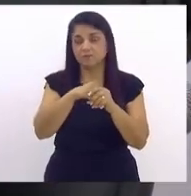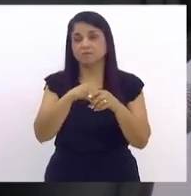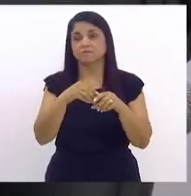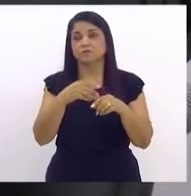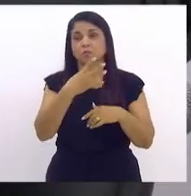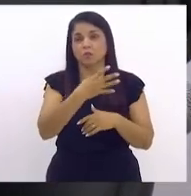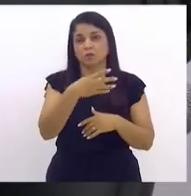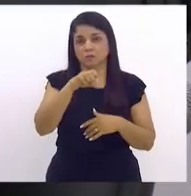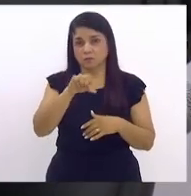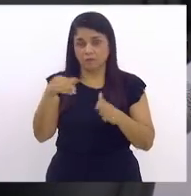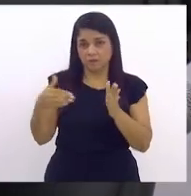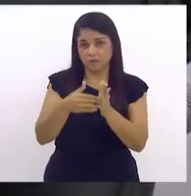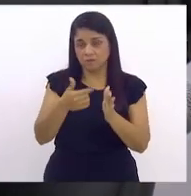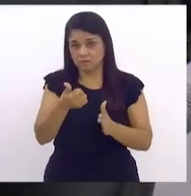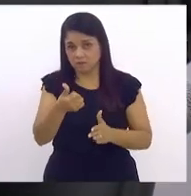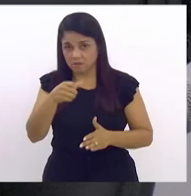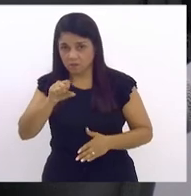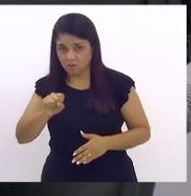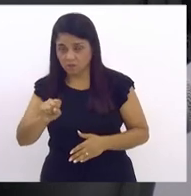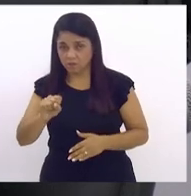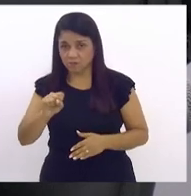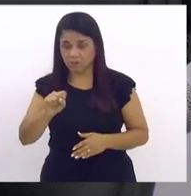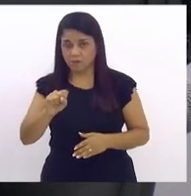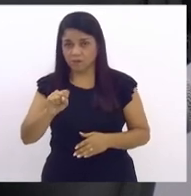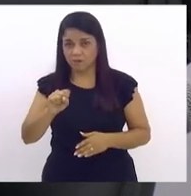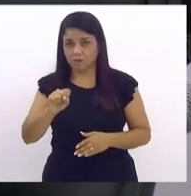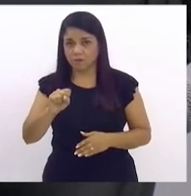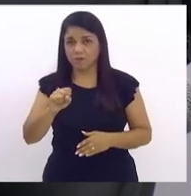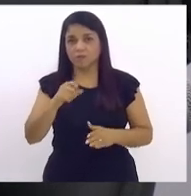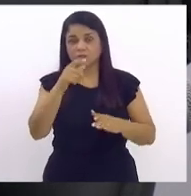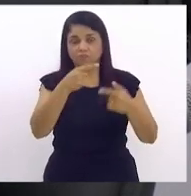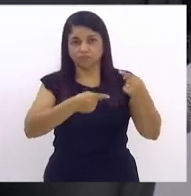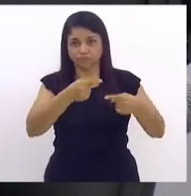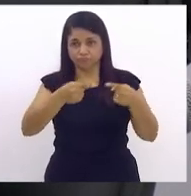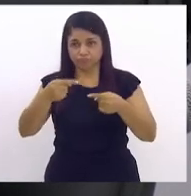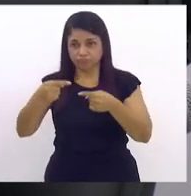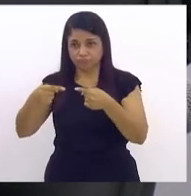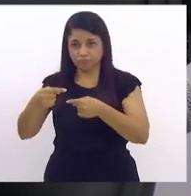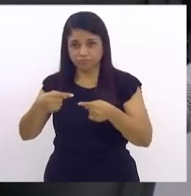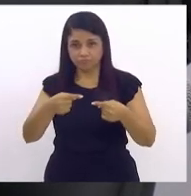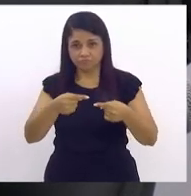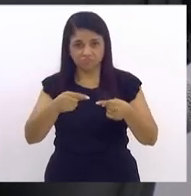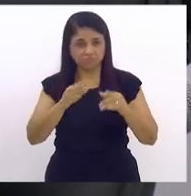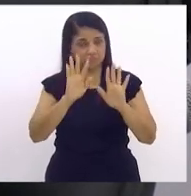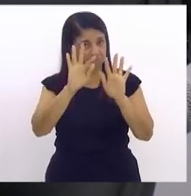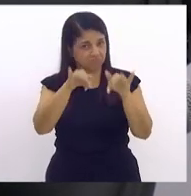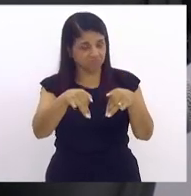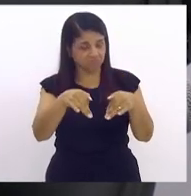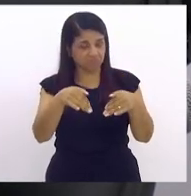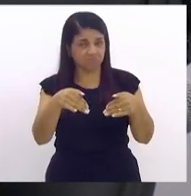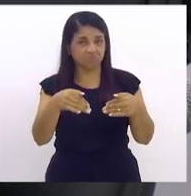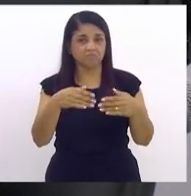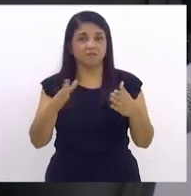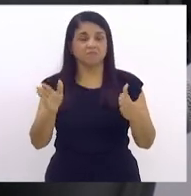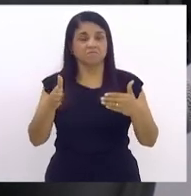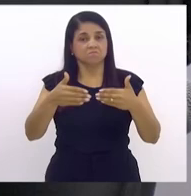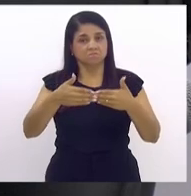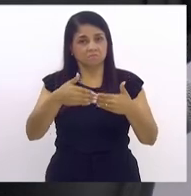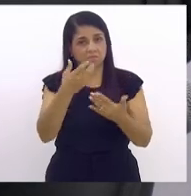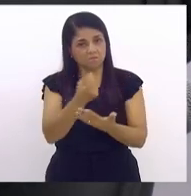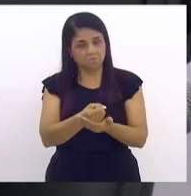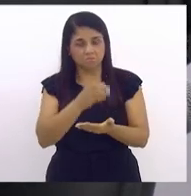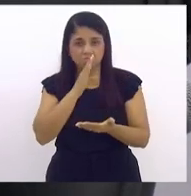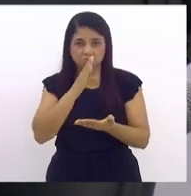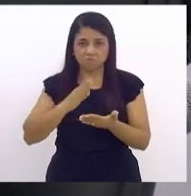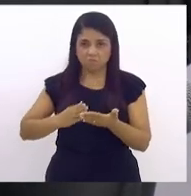do 49 ao 68. Em discussão. Não havendo quem queira discutir. Encerrada a discussão. Senhores que